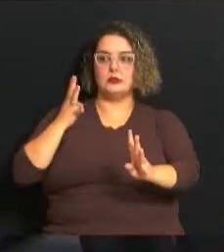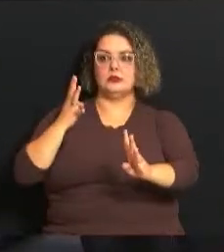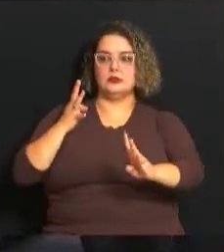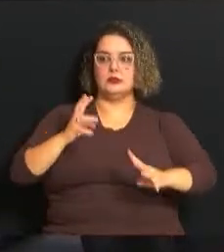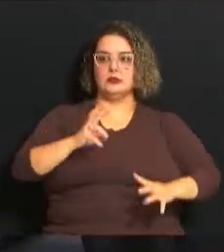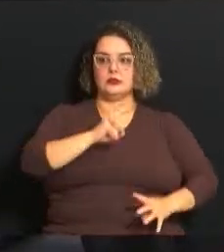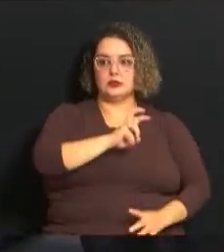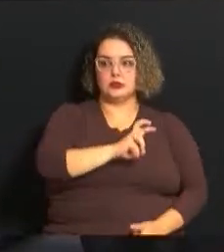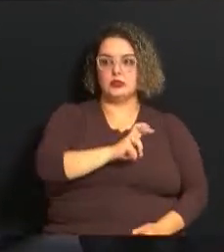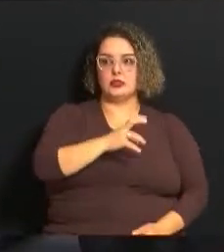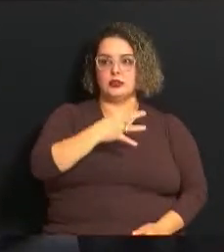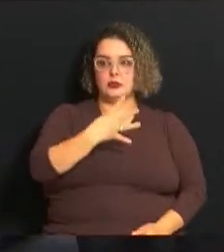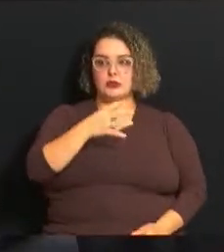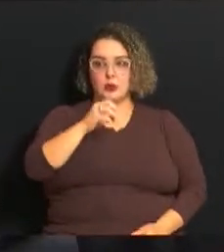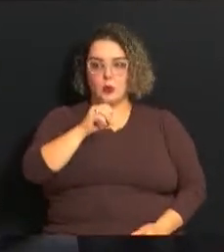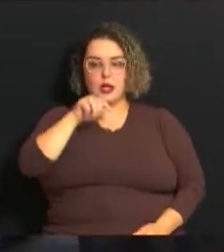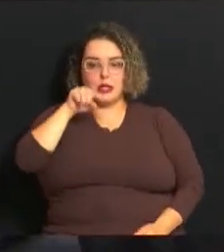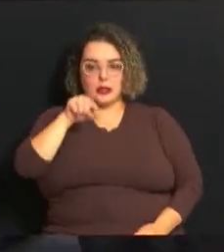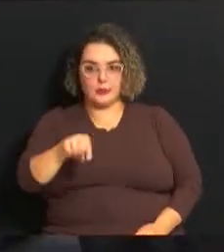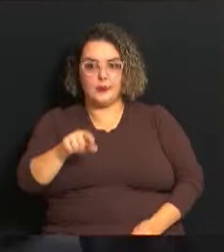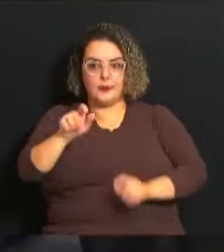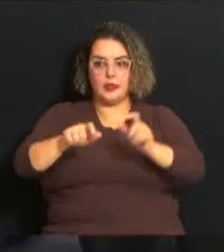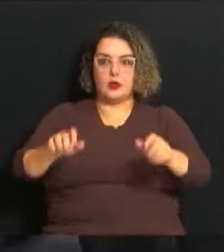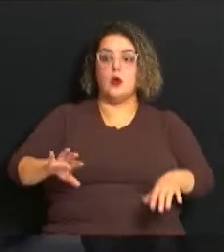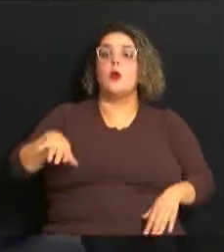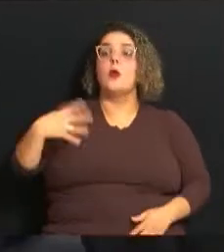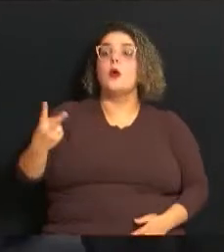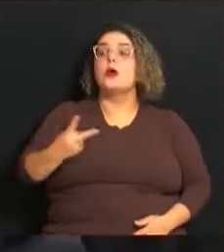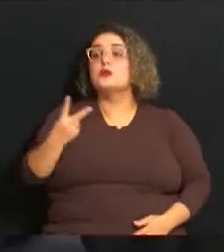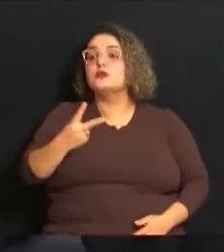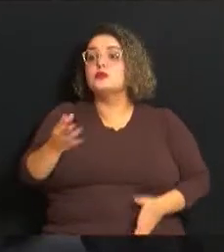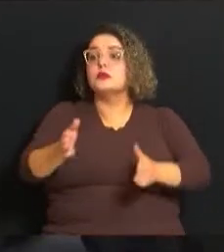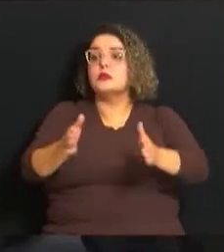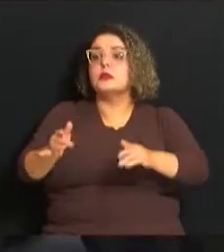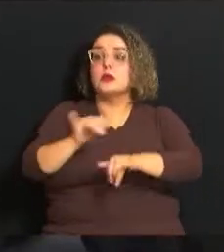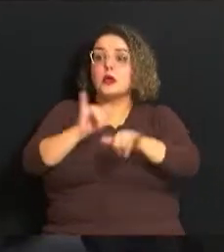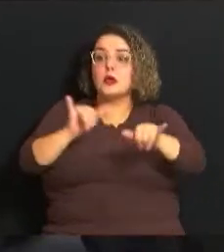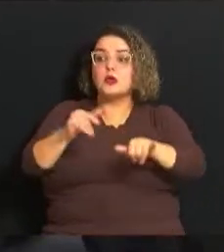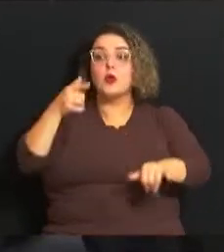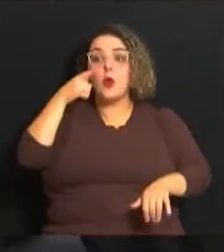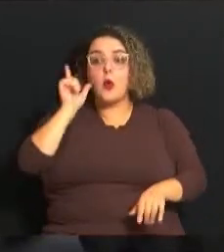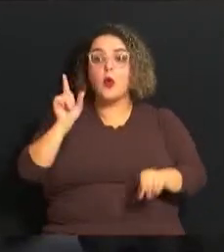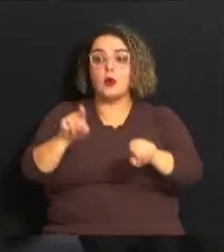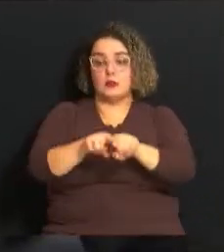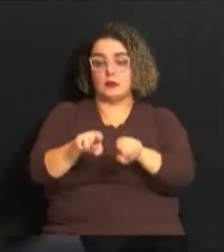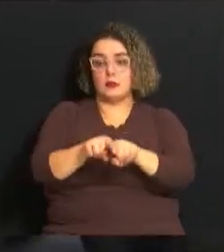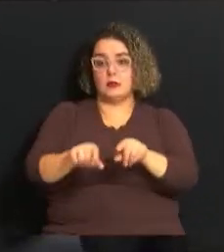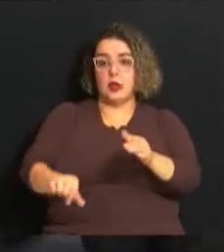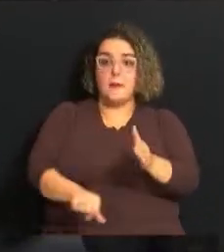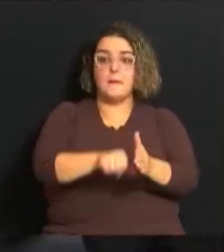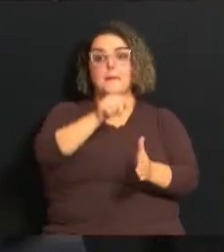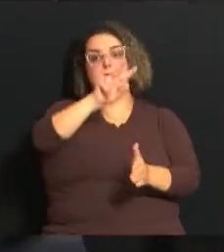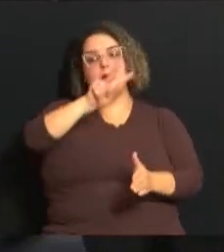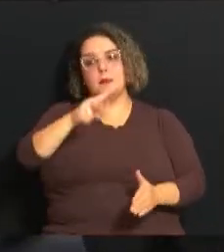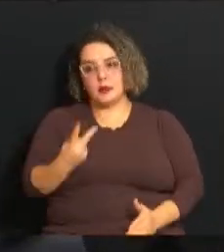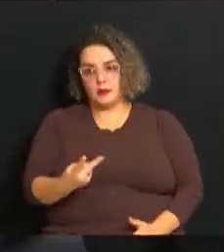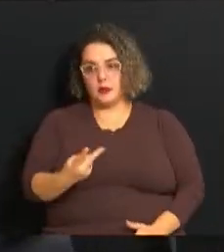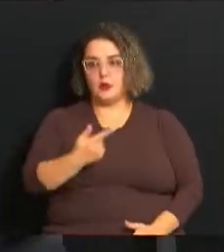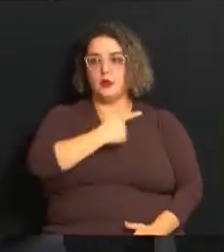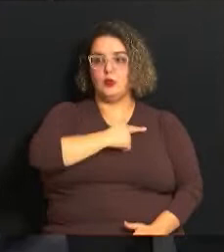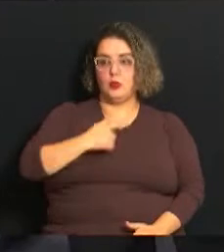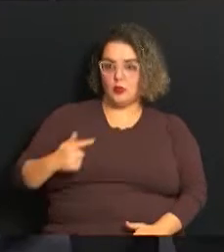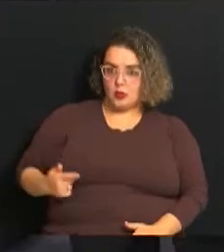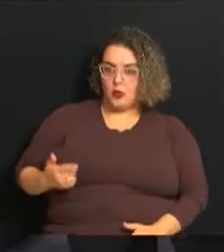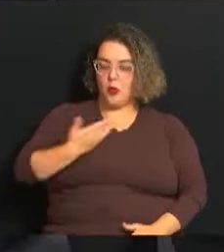mil pessoas. Qual o segundo passo que a gente deu e eu anunciei ontem também? E pela primeira vez, o governo de São Paulo